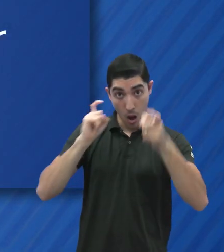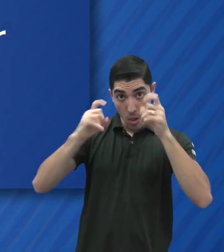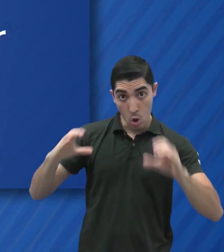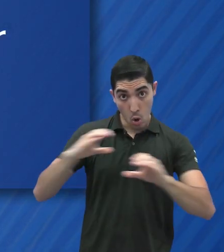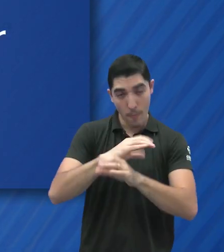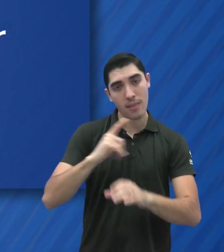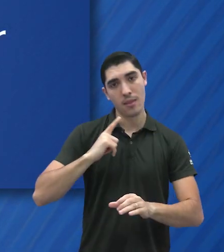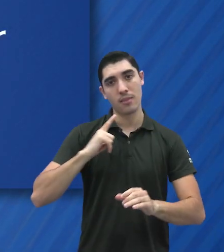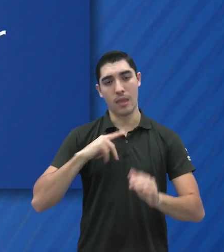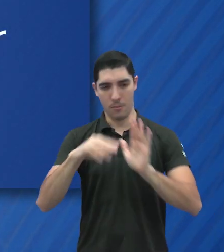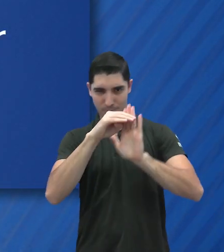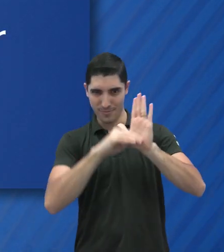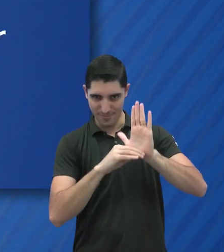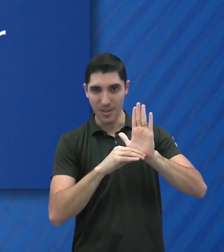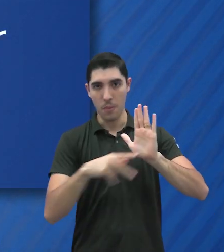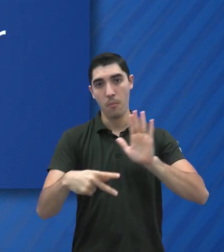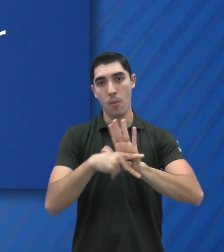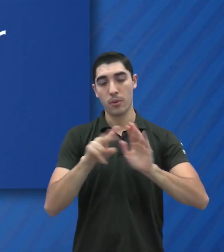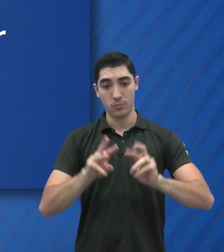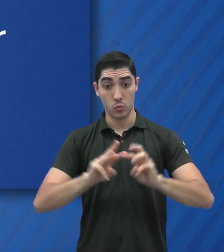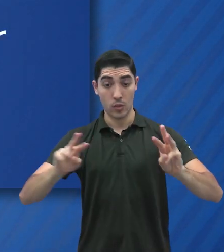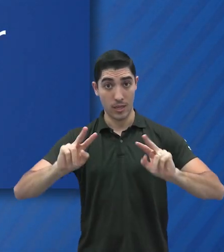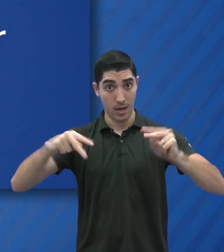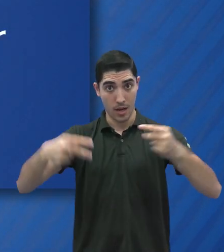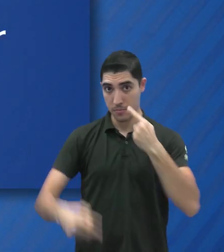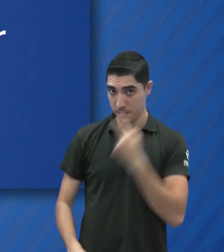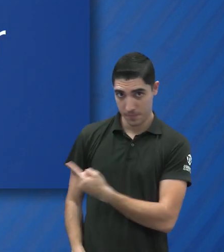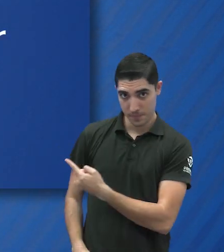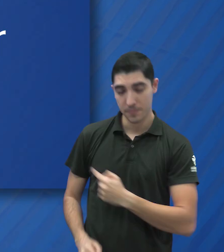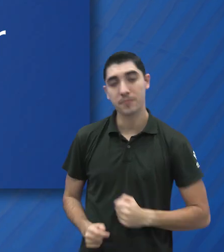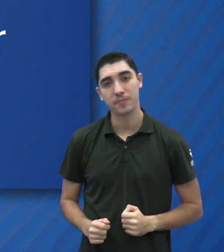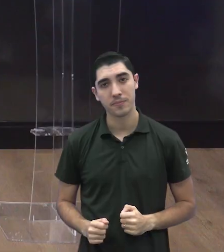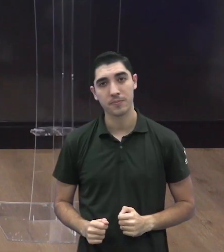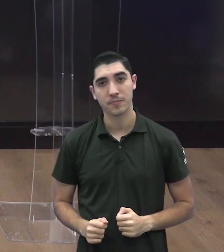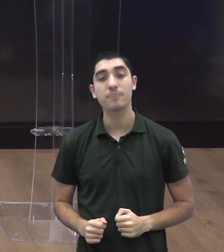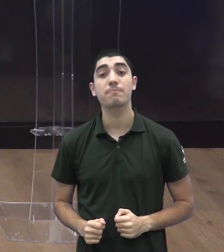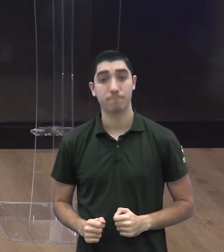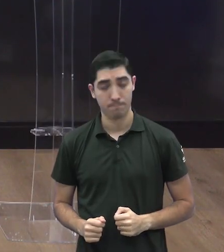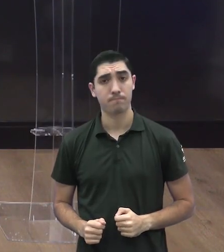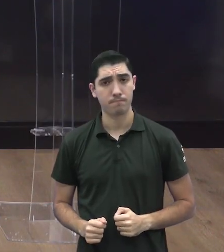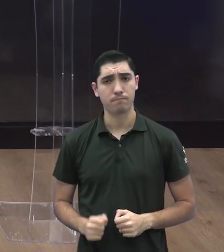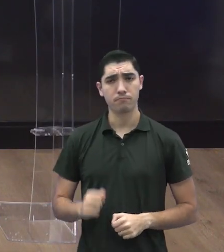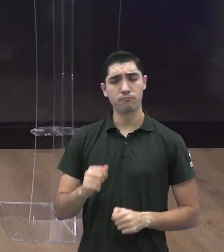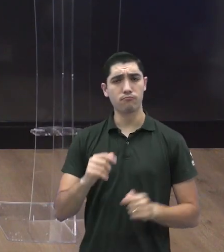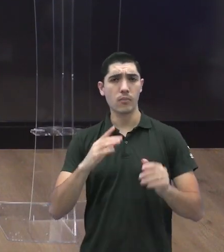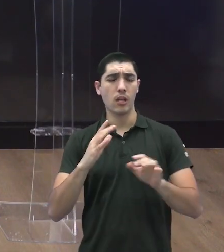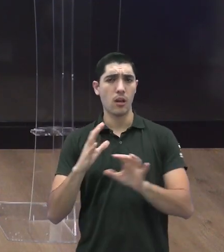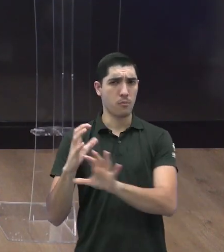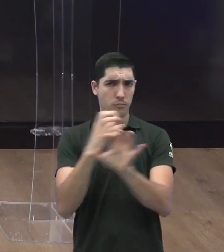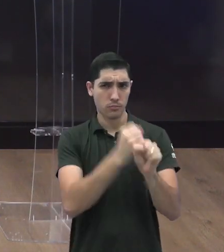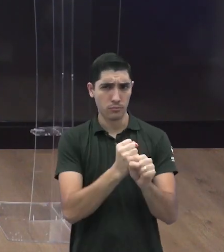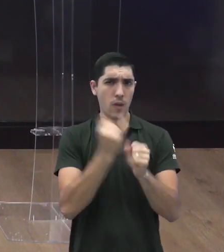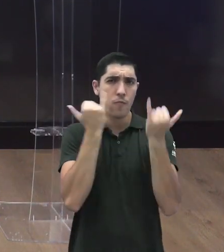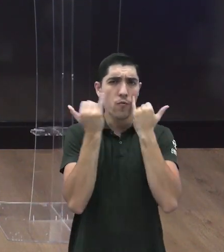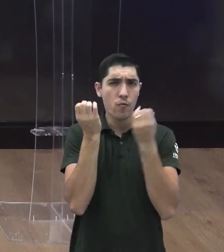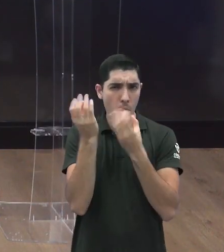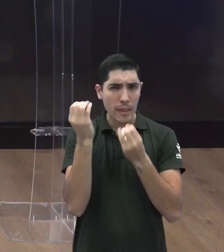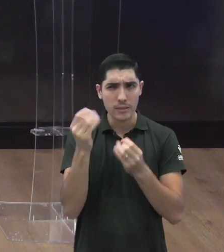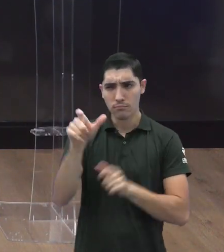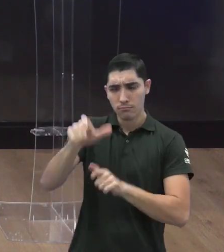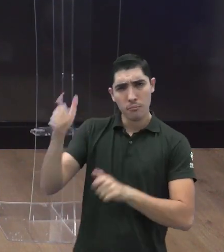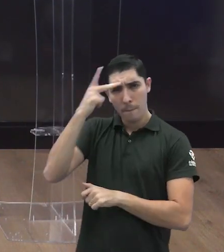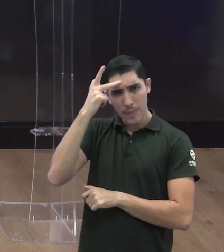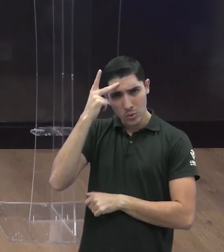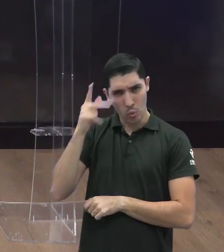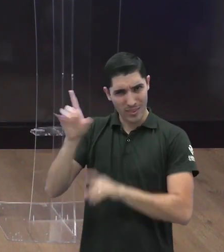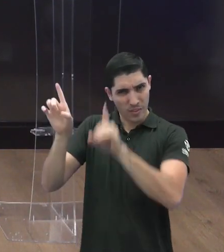você confere no nosso site, no ícone Pauta das Sessões. A taxa de analfabetismo entre as pessoas